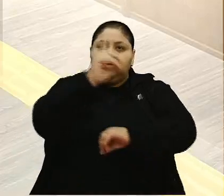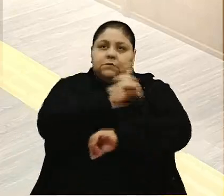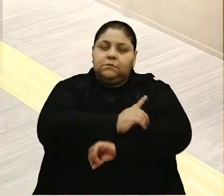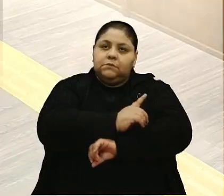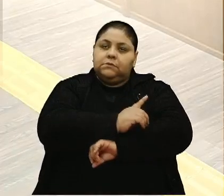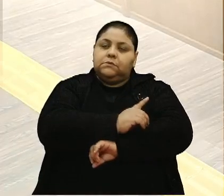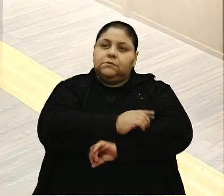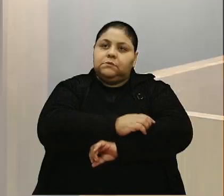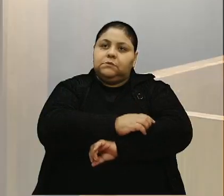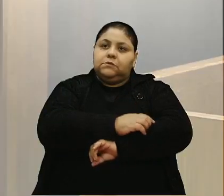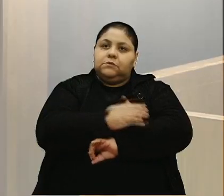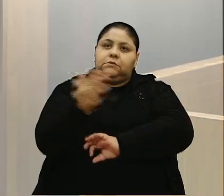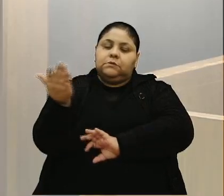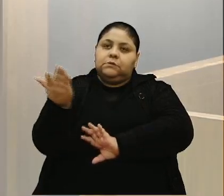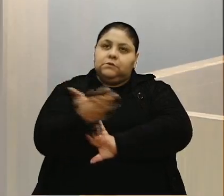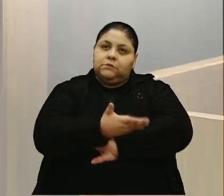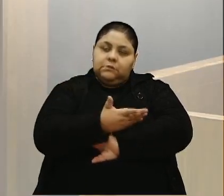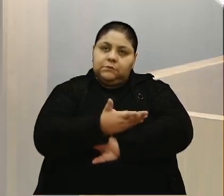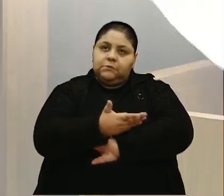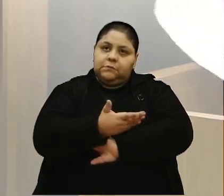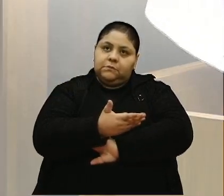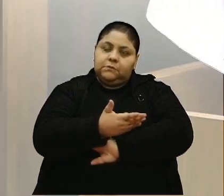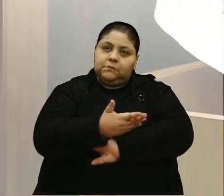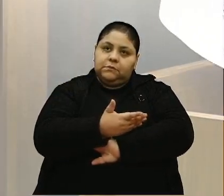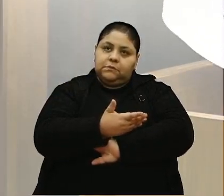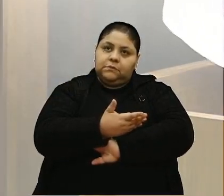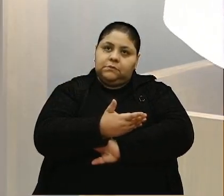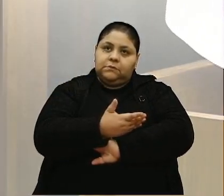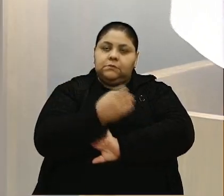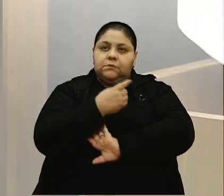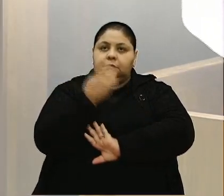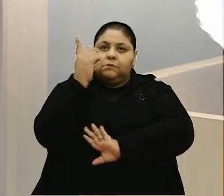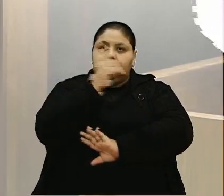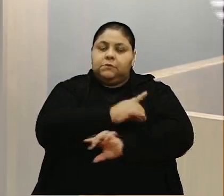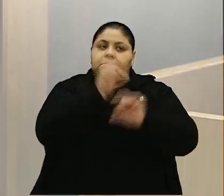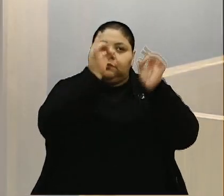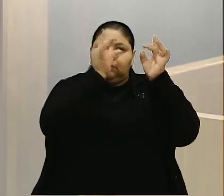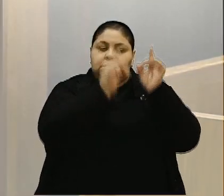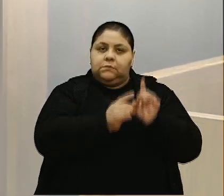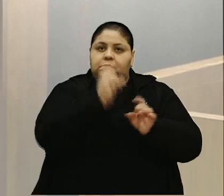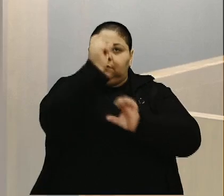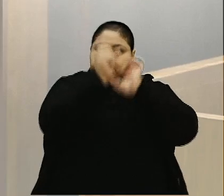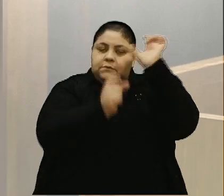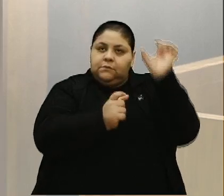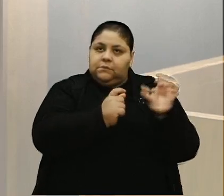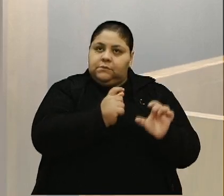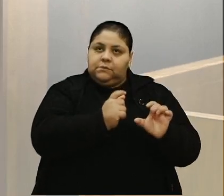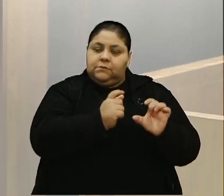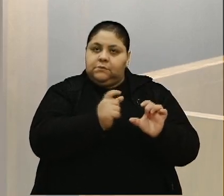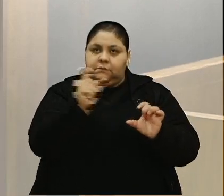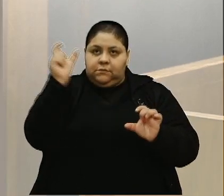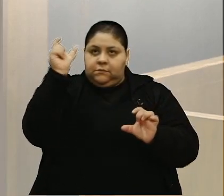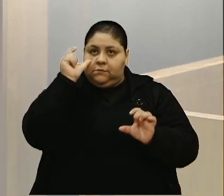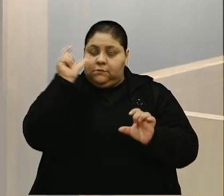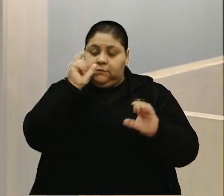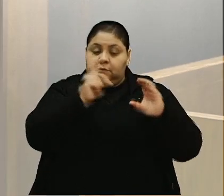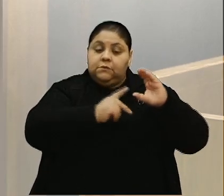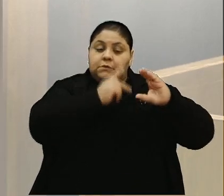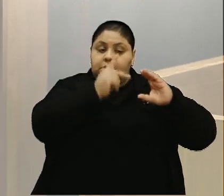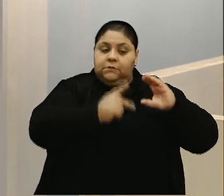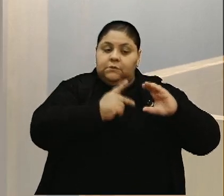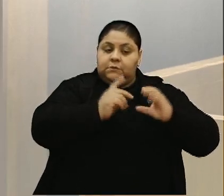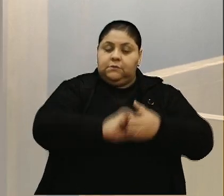E bom dia, colegas vereadores. Bom dia especial às pessoas que estão nos assistindo através da TV